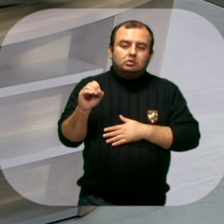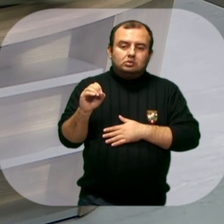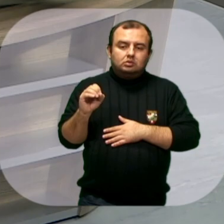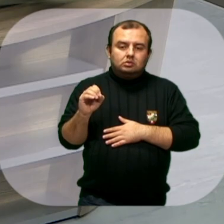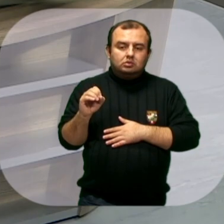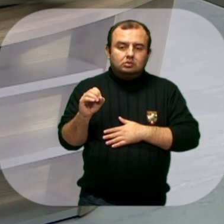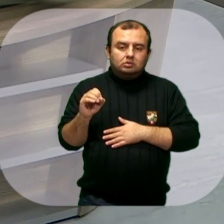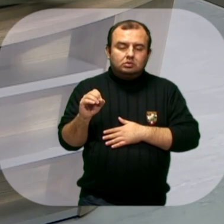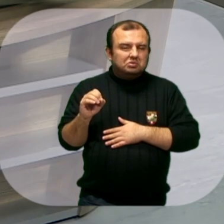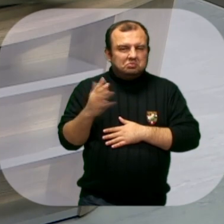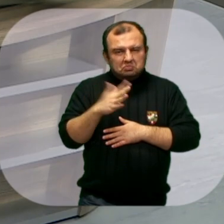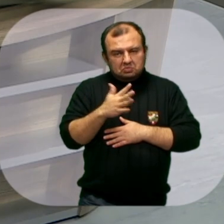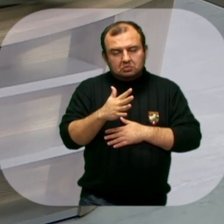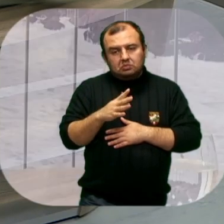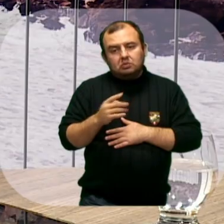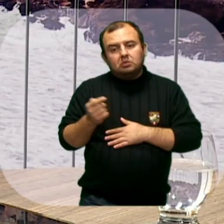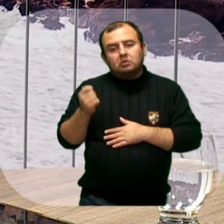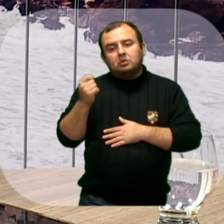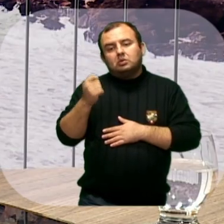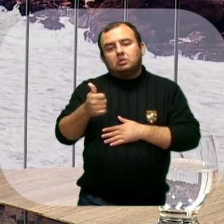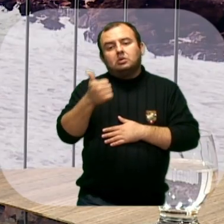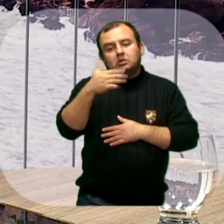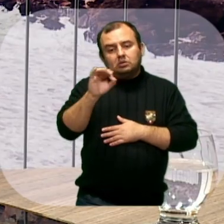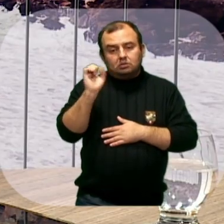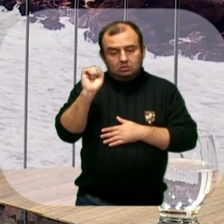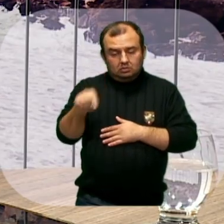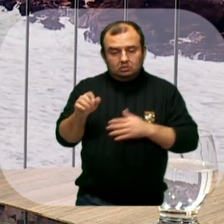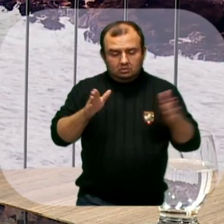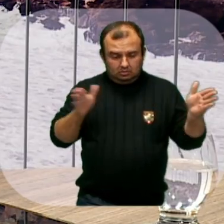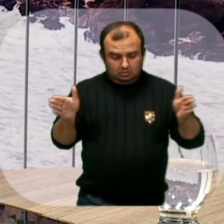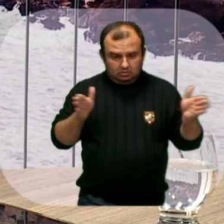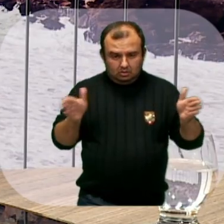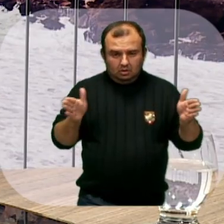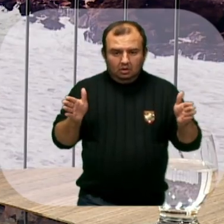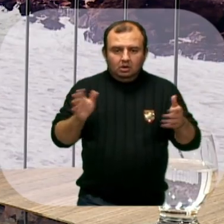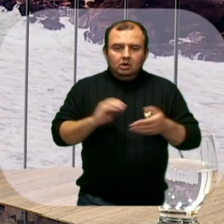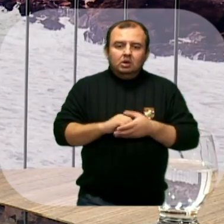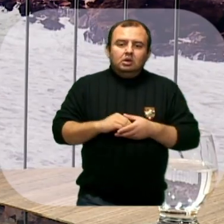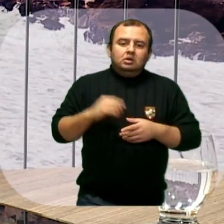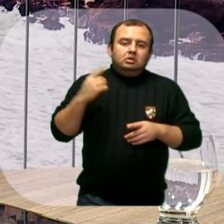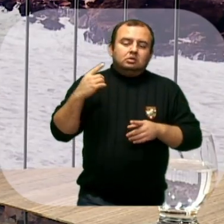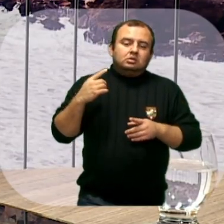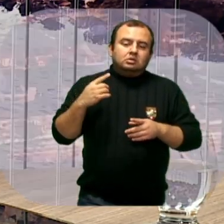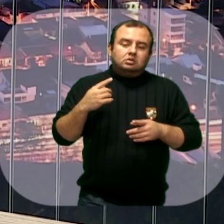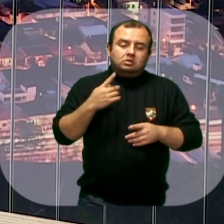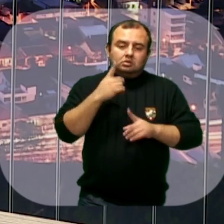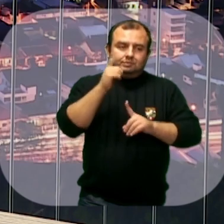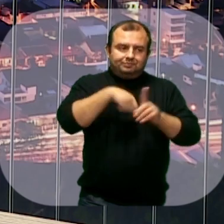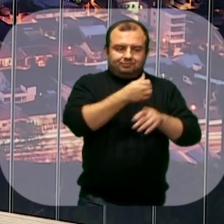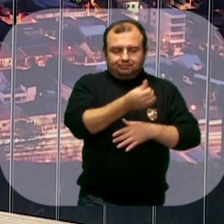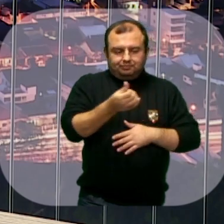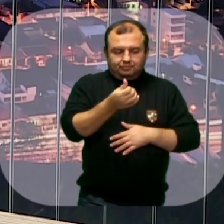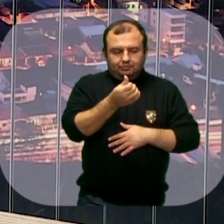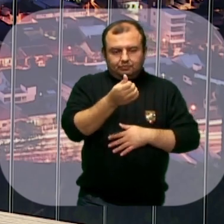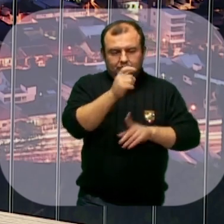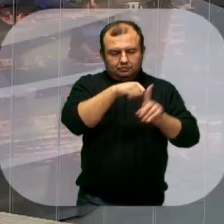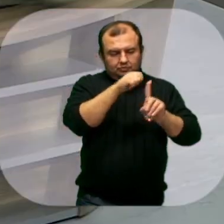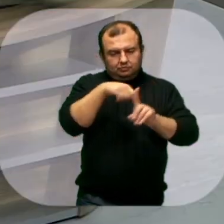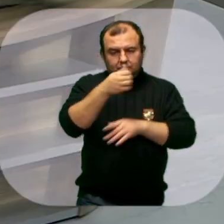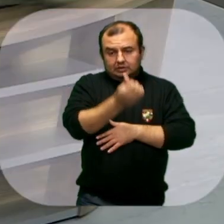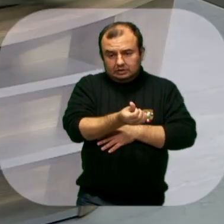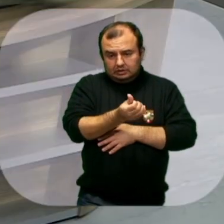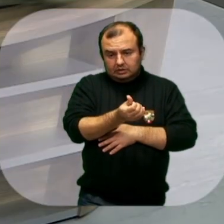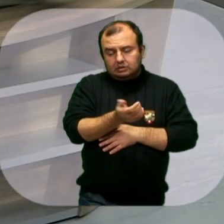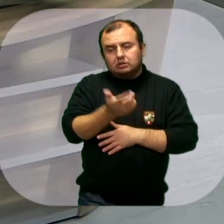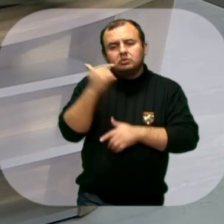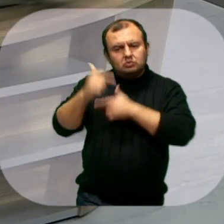2.800 e alguma coisinha. Para quase 10 mil nesse tempo. Porque 6 meses? Exatamente. Então,